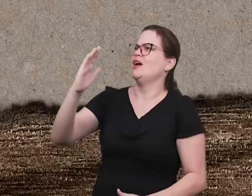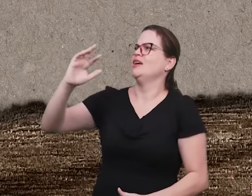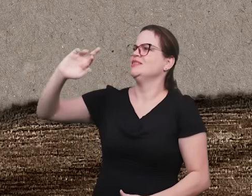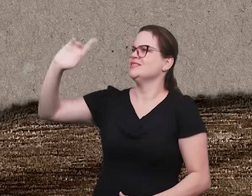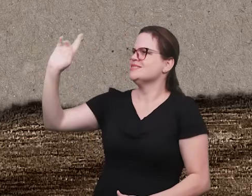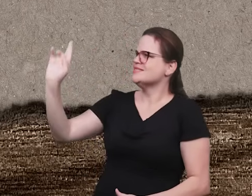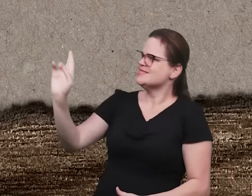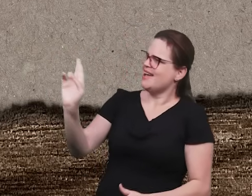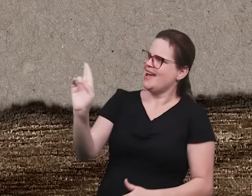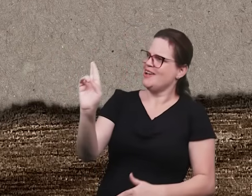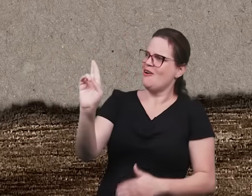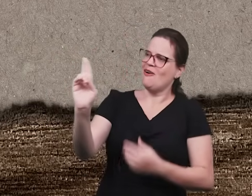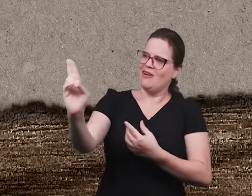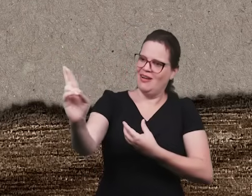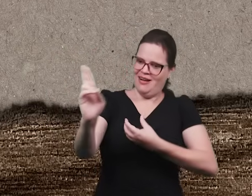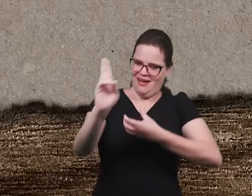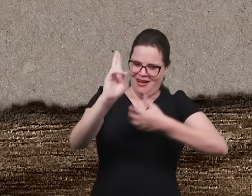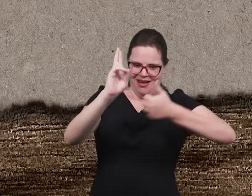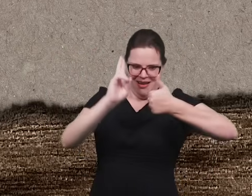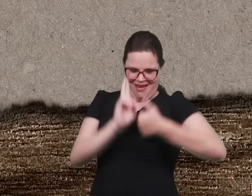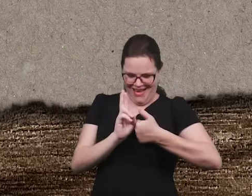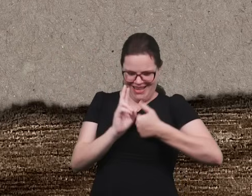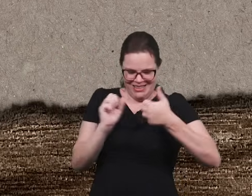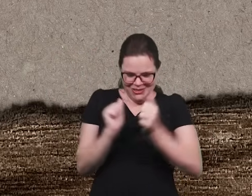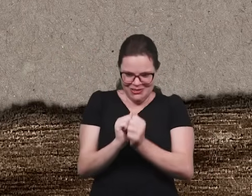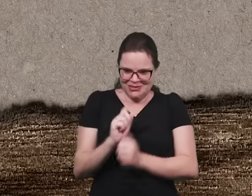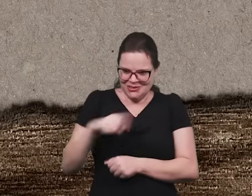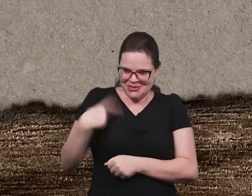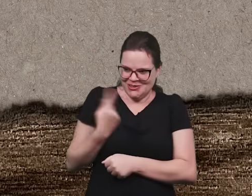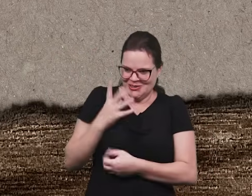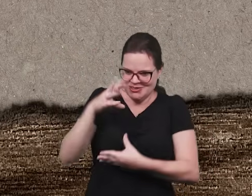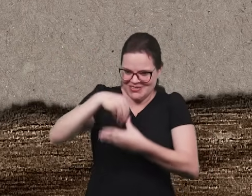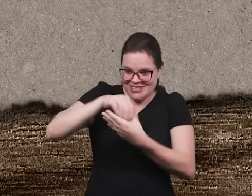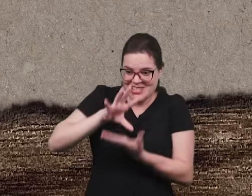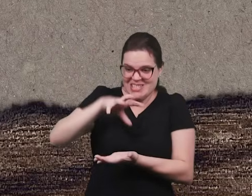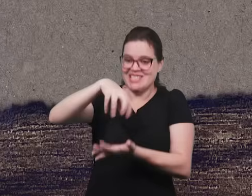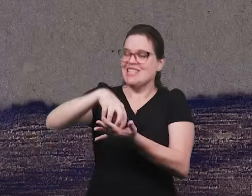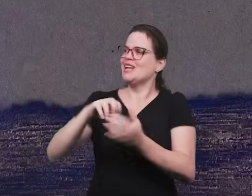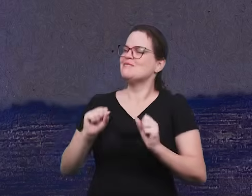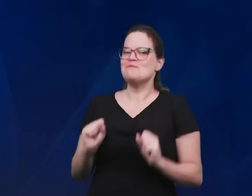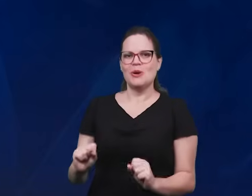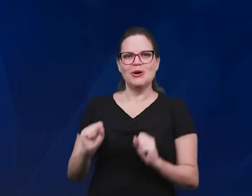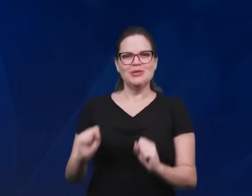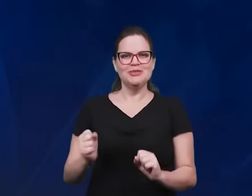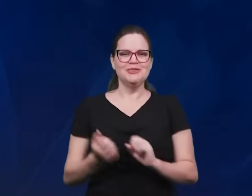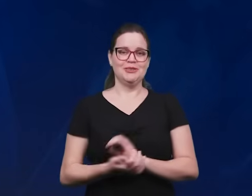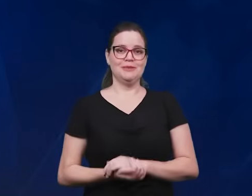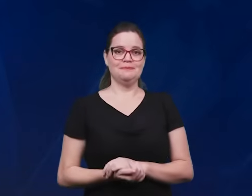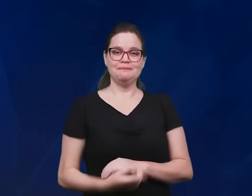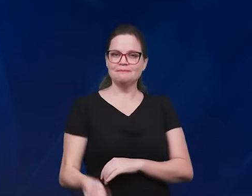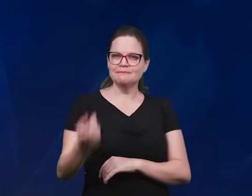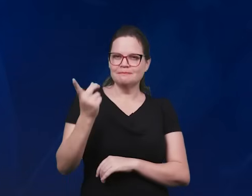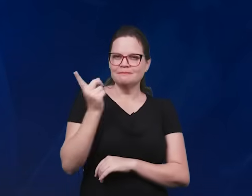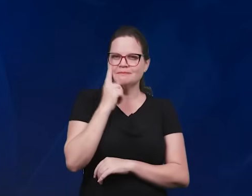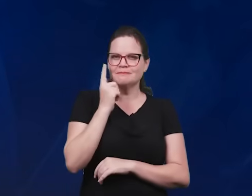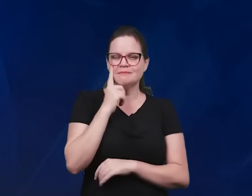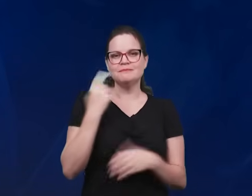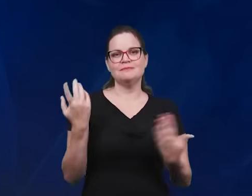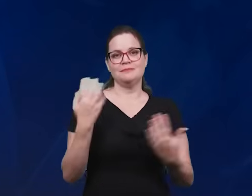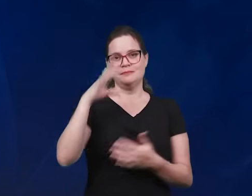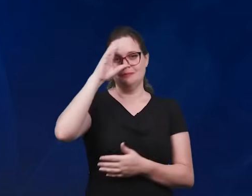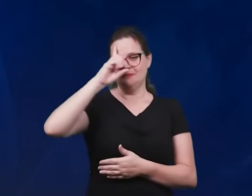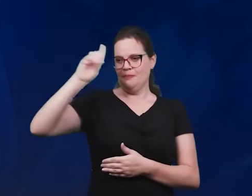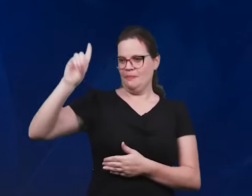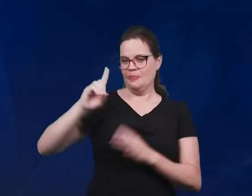muitos milhares de Israel. A comunhão de Deus conosco nos proporciona a sua presença constante entre